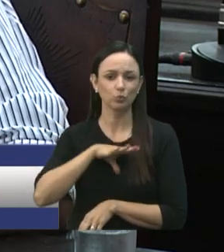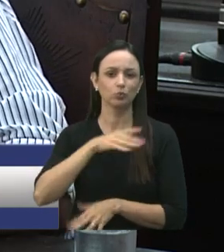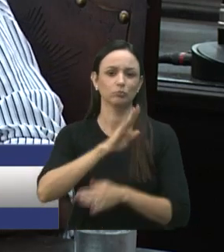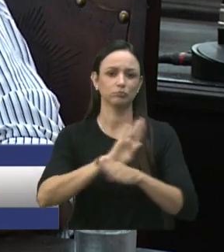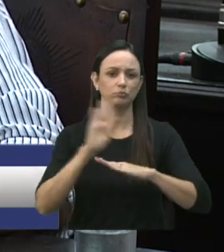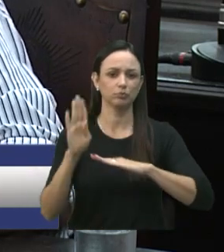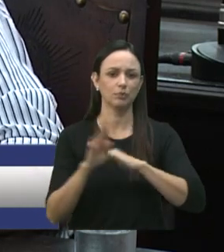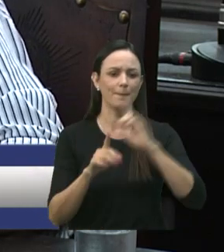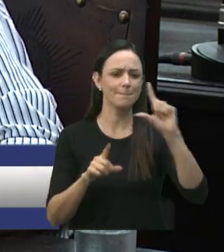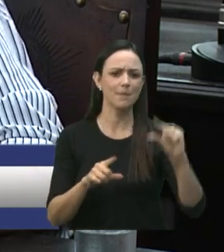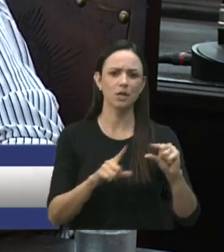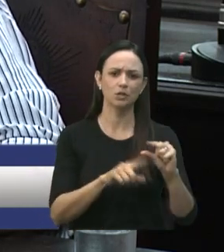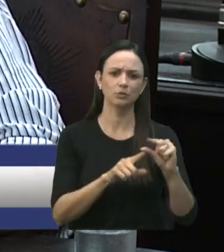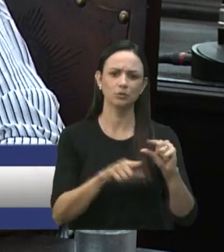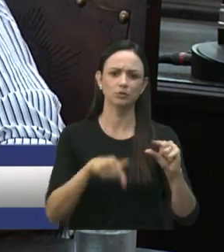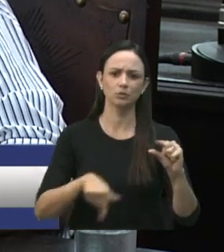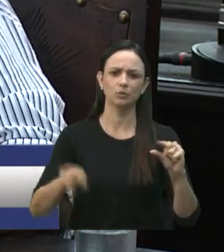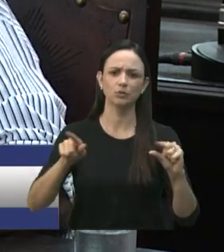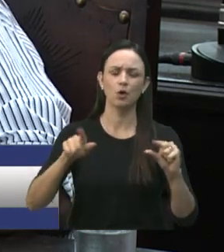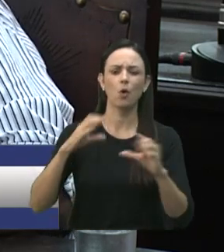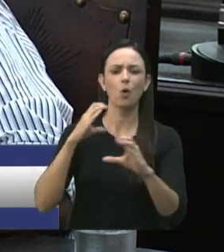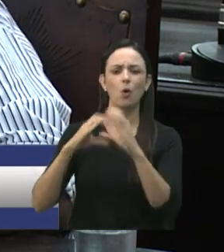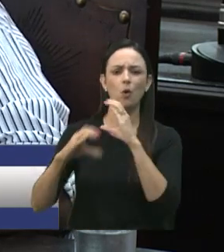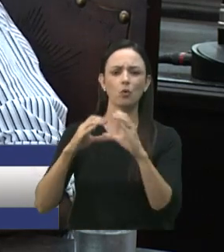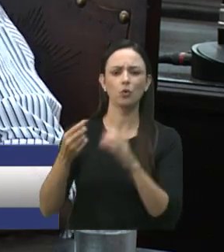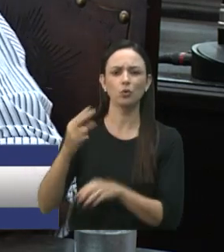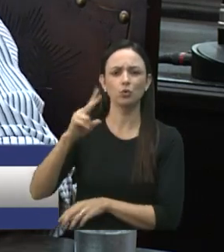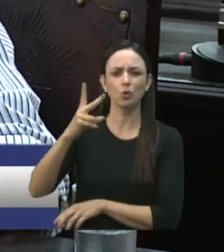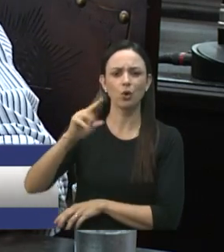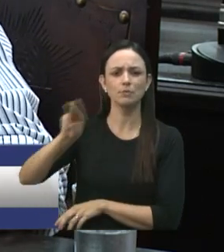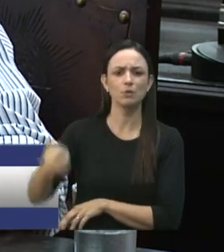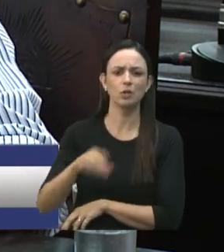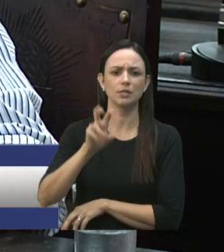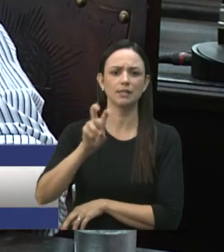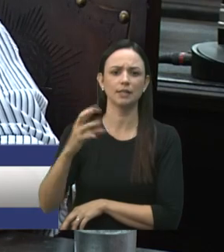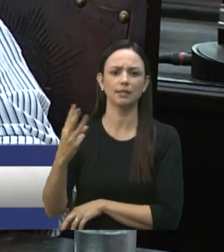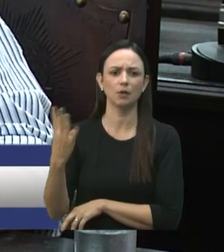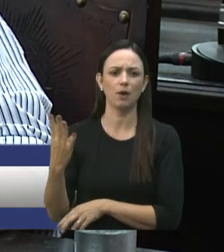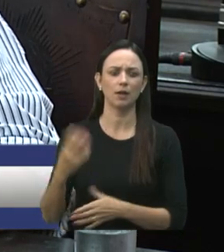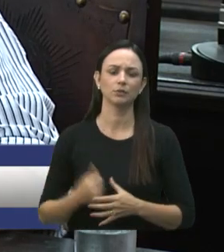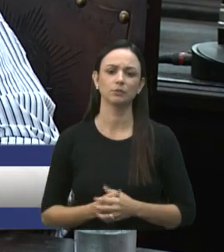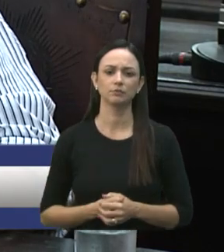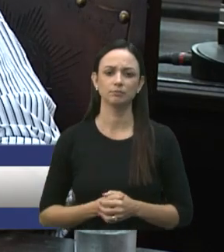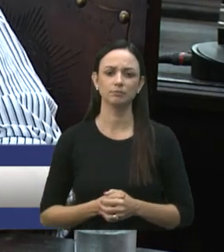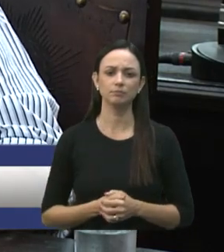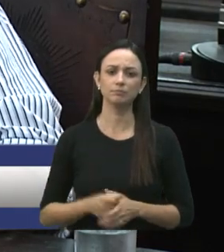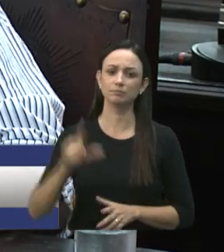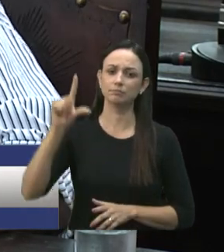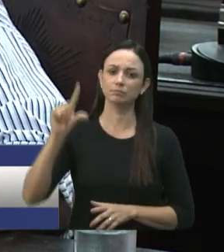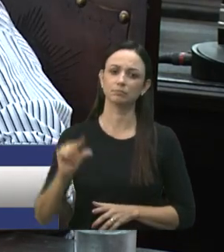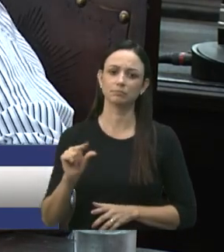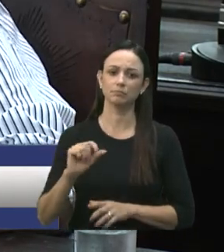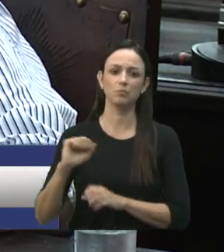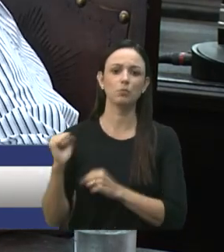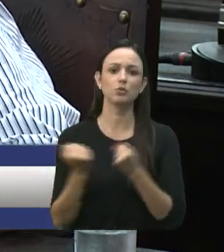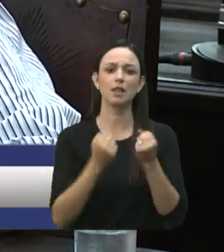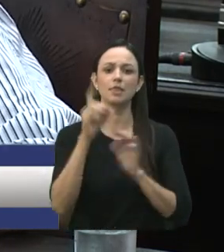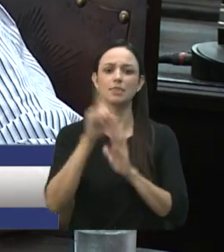é menor que o orçamento, por exemplo, da comunicação, que é 2.534.000, menor do que a proteção animal,